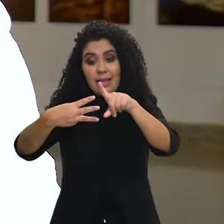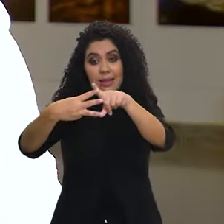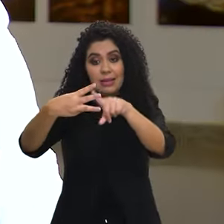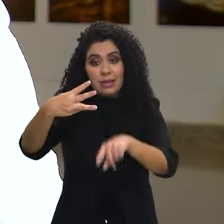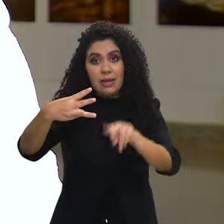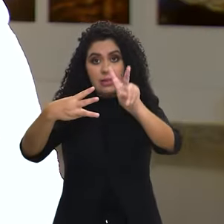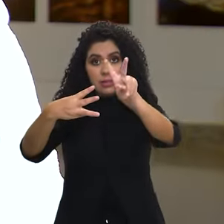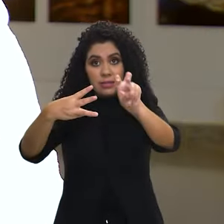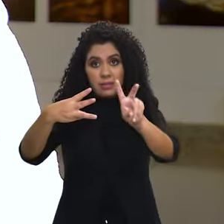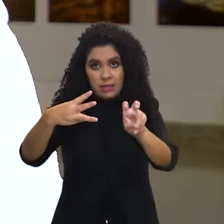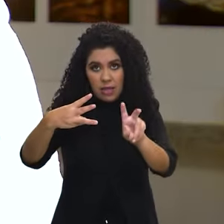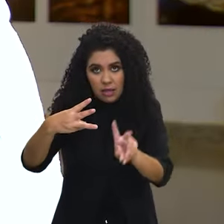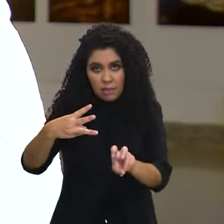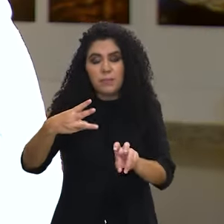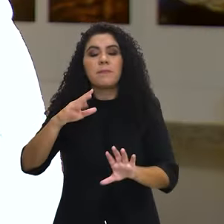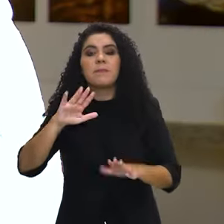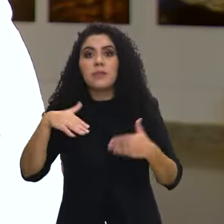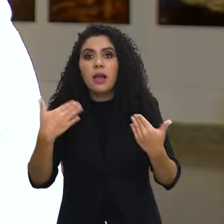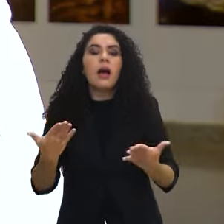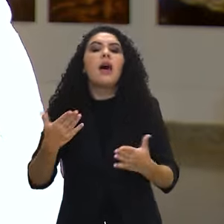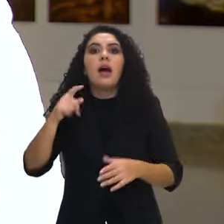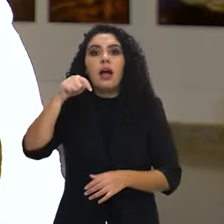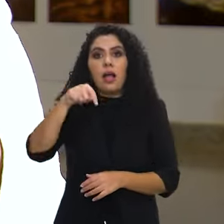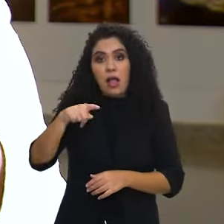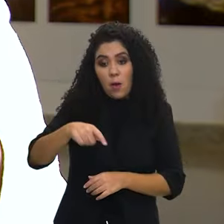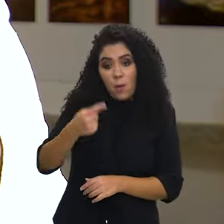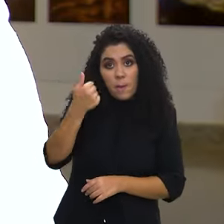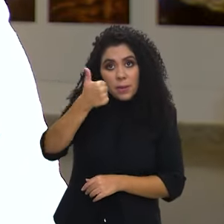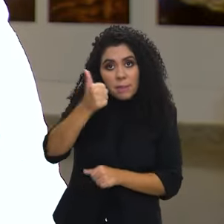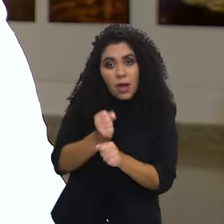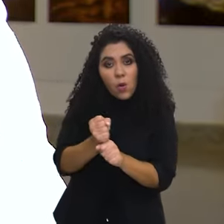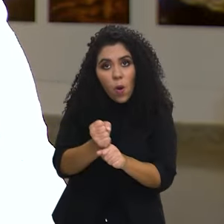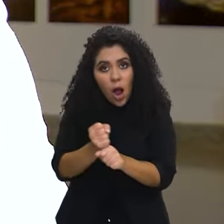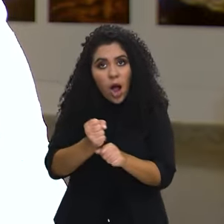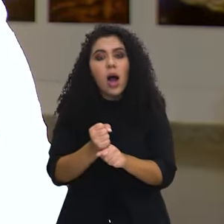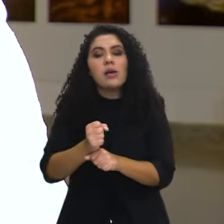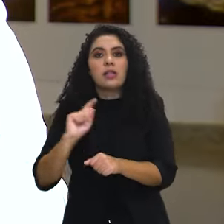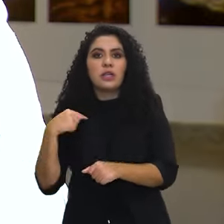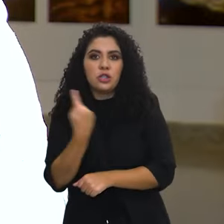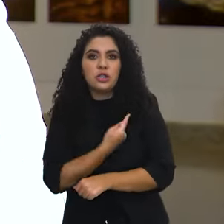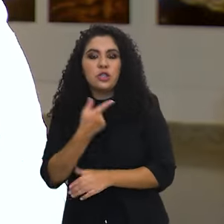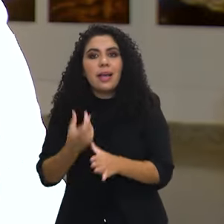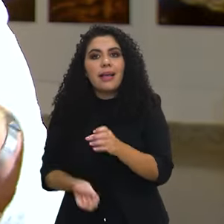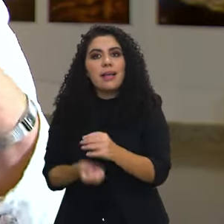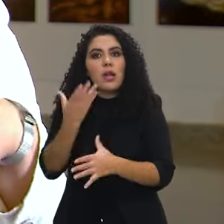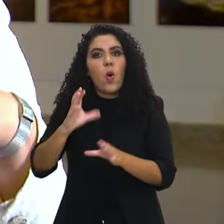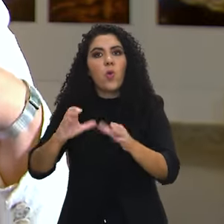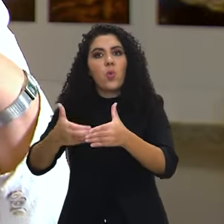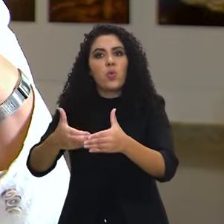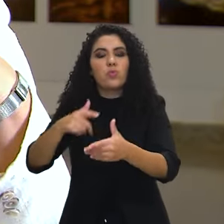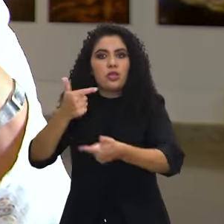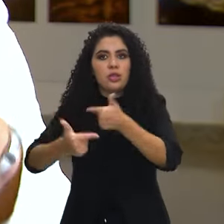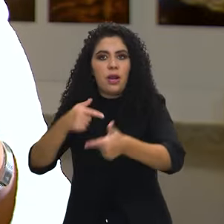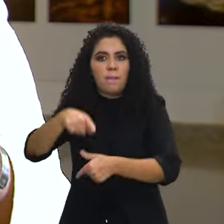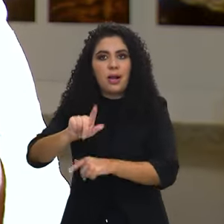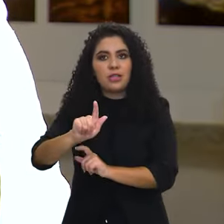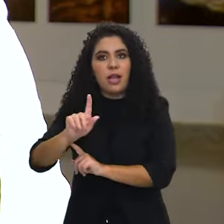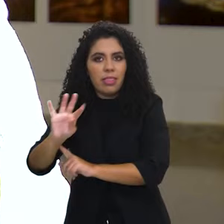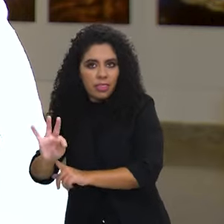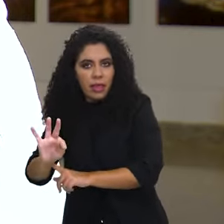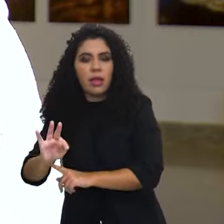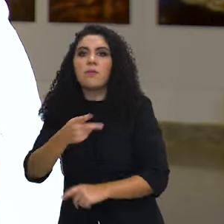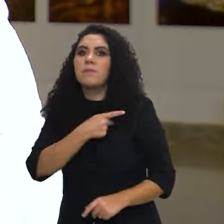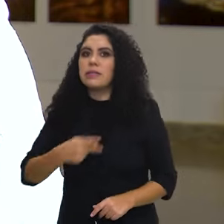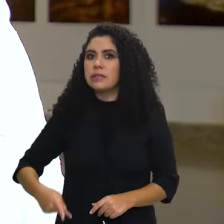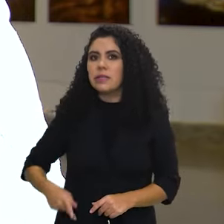primeiro dizer da importância de que é o primeiro ano da criação do do do grupo de trabalho o presidente Lula fez questão de